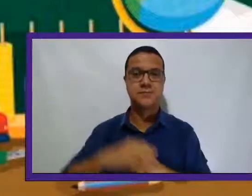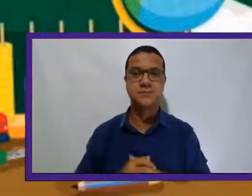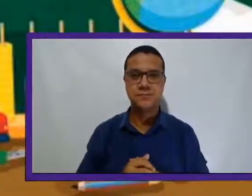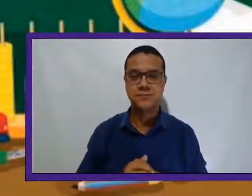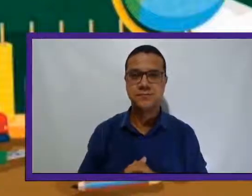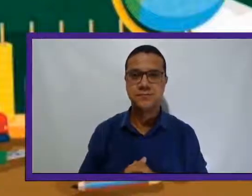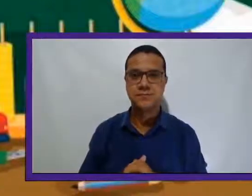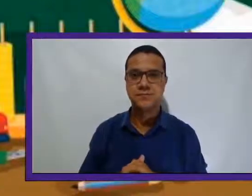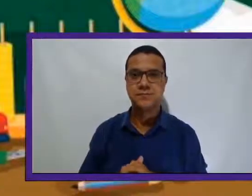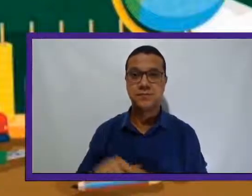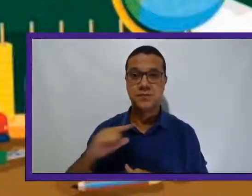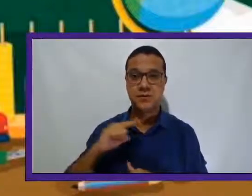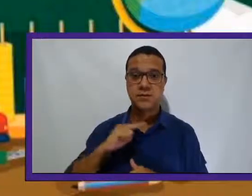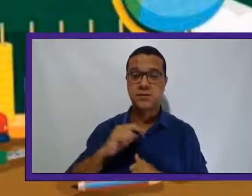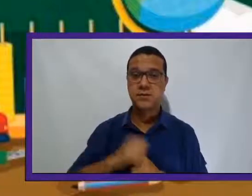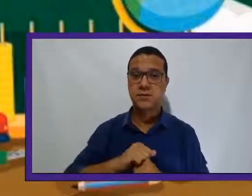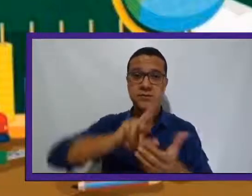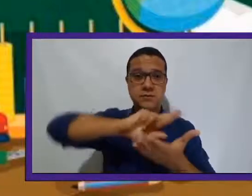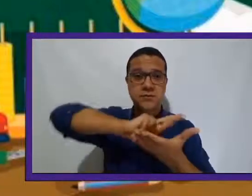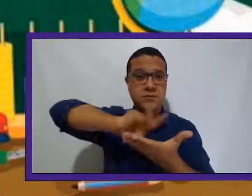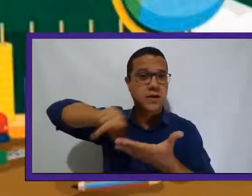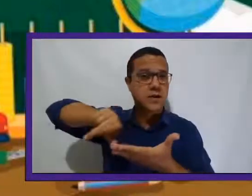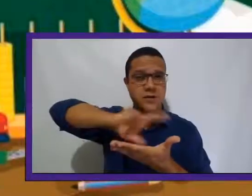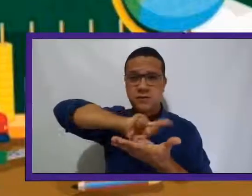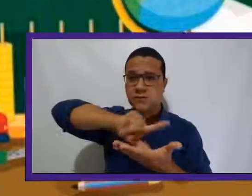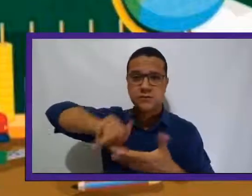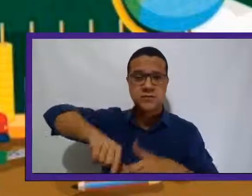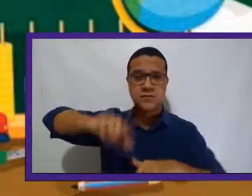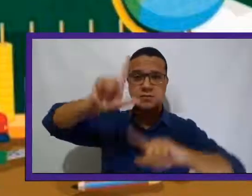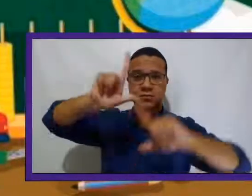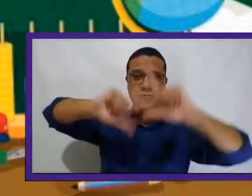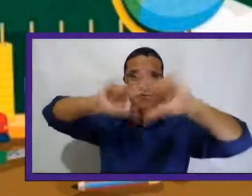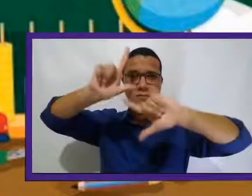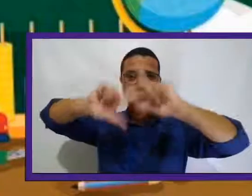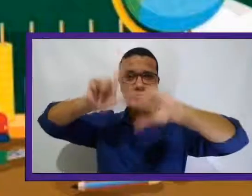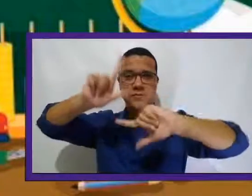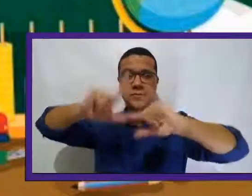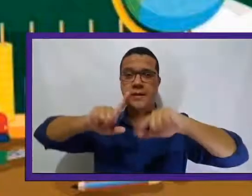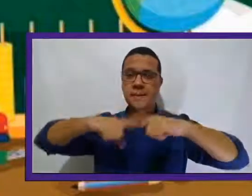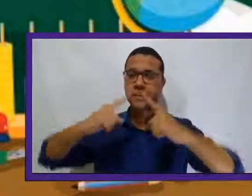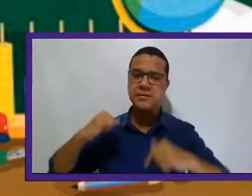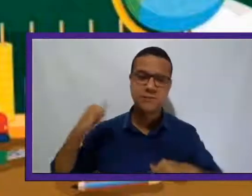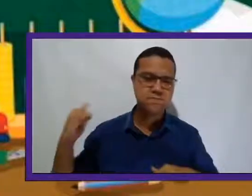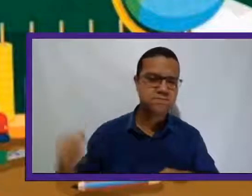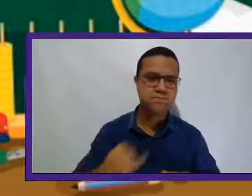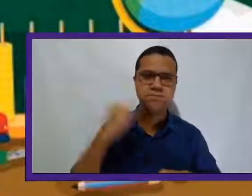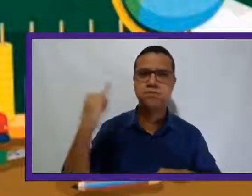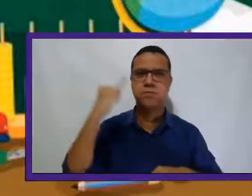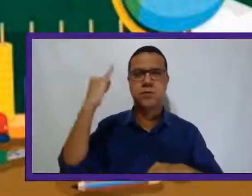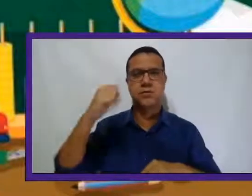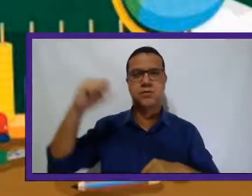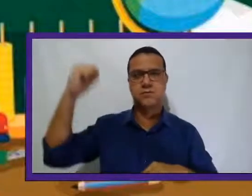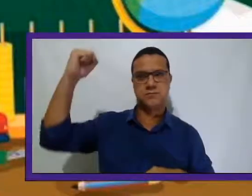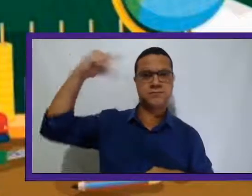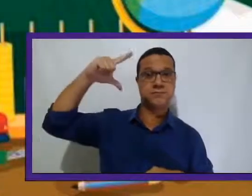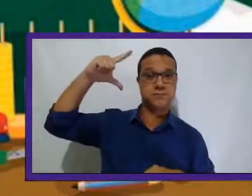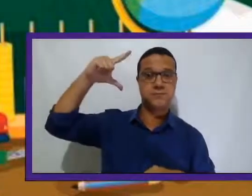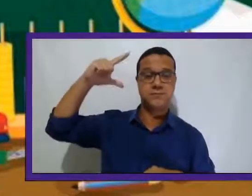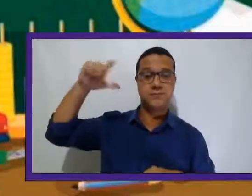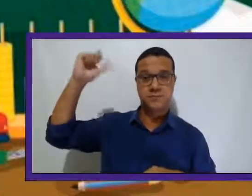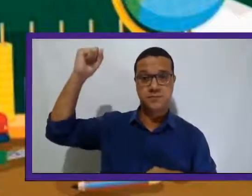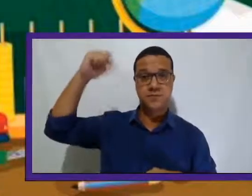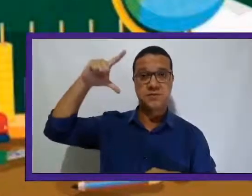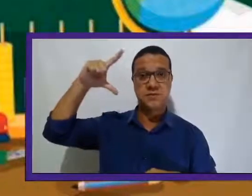O sistema solar Ele tem milhares e milhares De estrelas Mas a mais importante delas É o